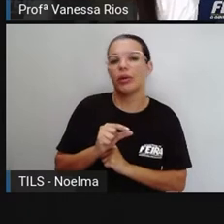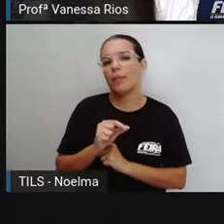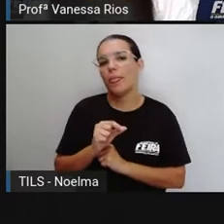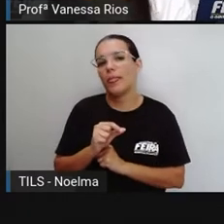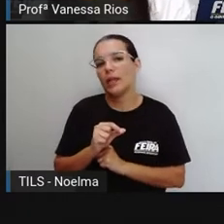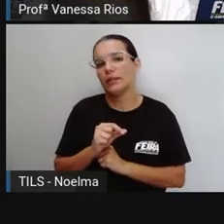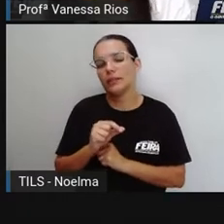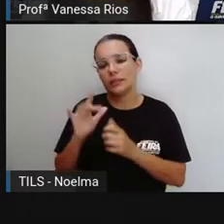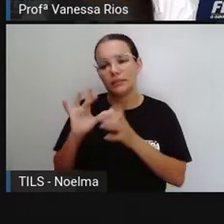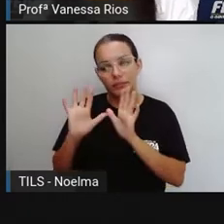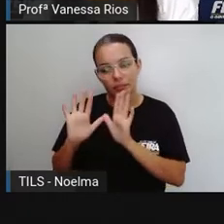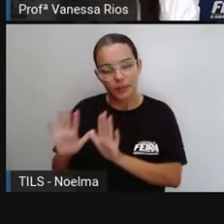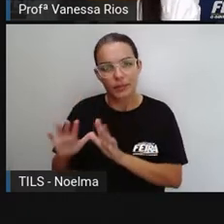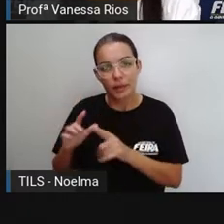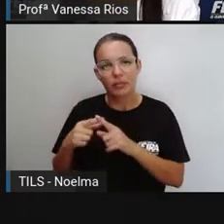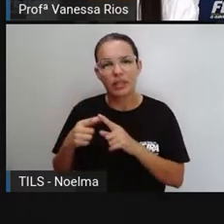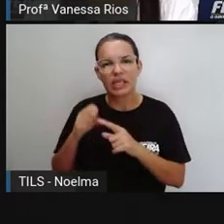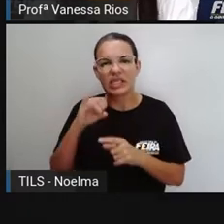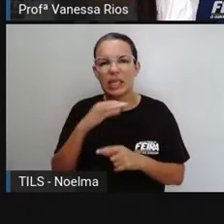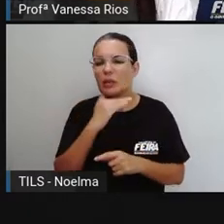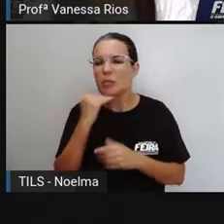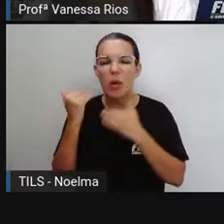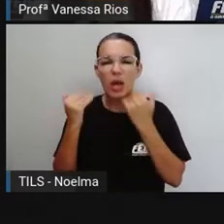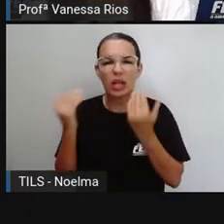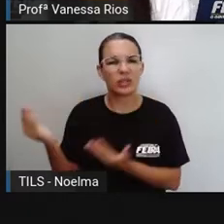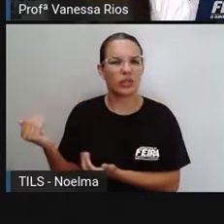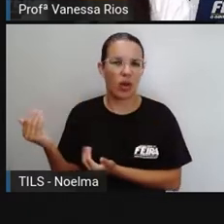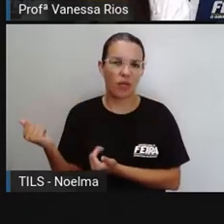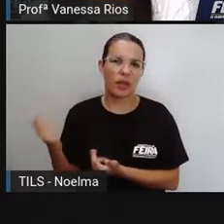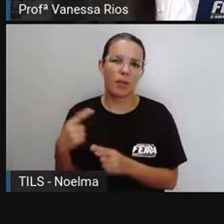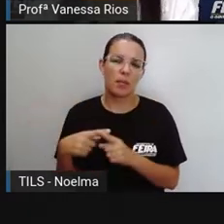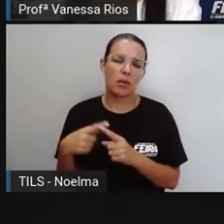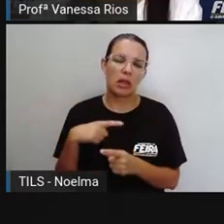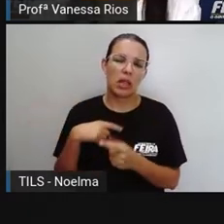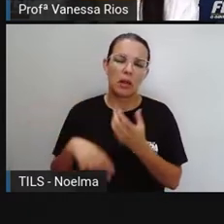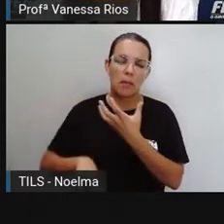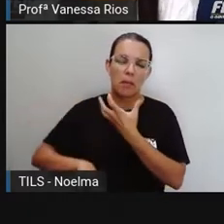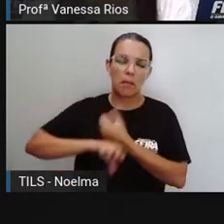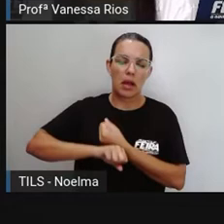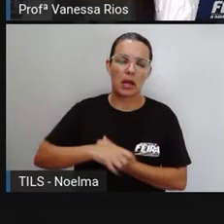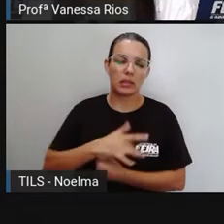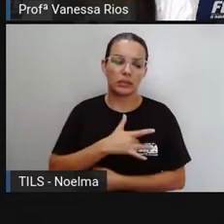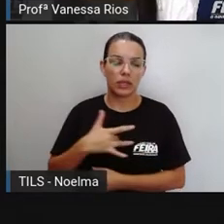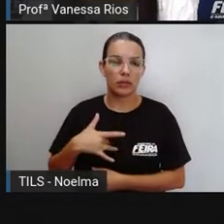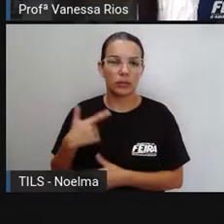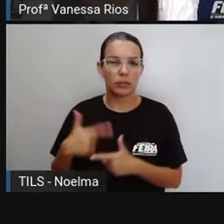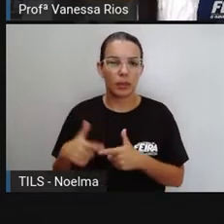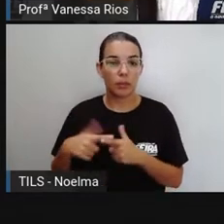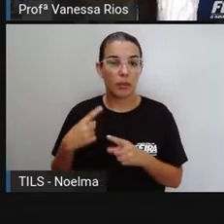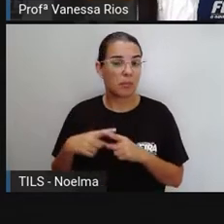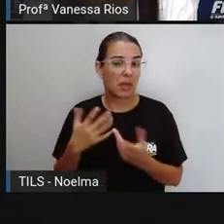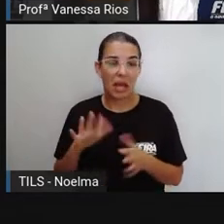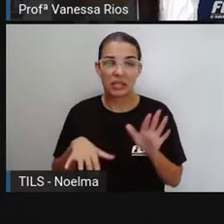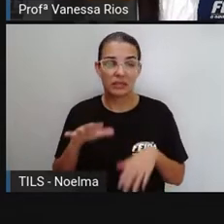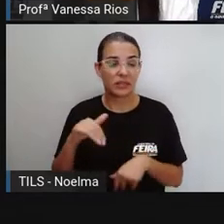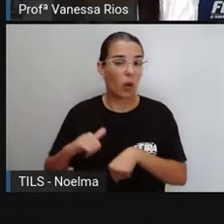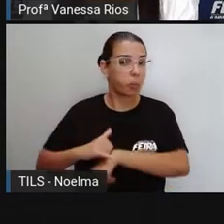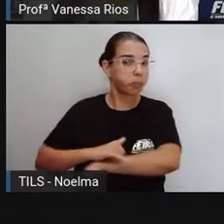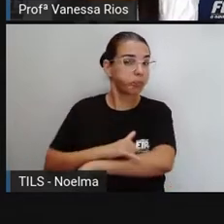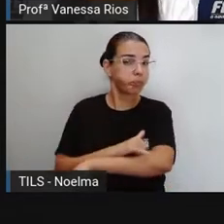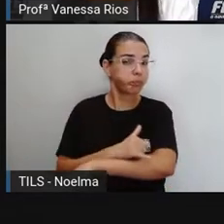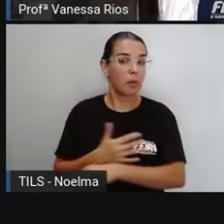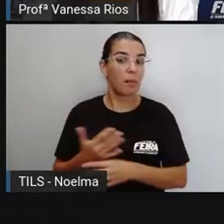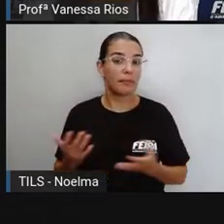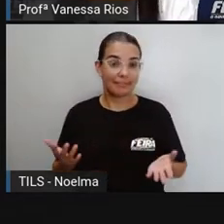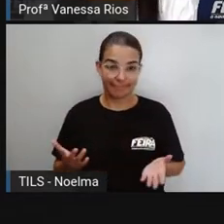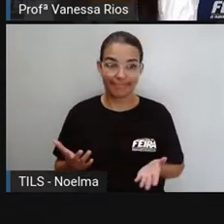morrer muito jovem, né? A ter problemas de saúde e morrer muito jovem. E a atividade física, quando acontece aí, né,